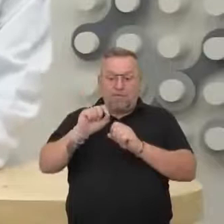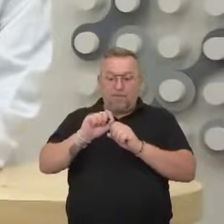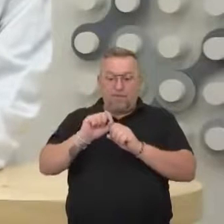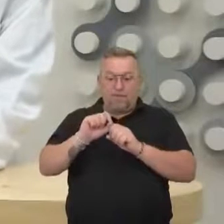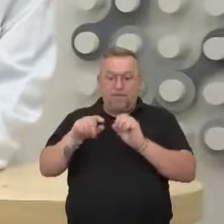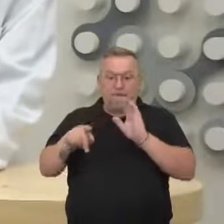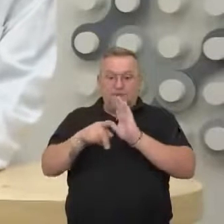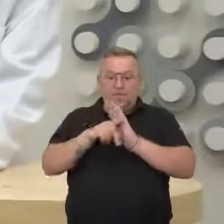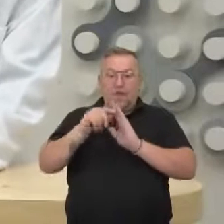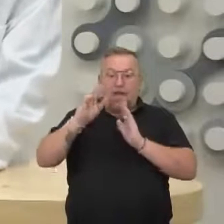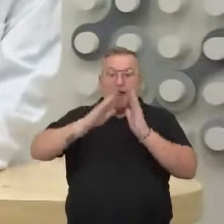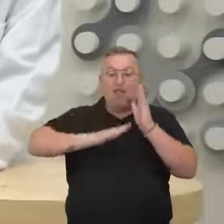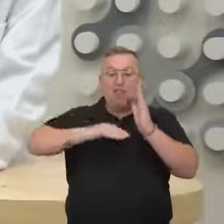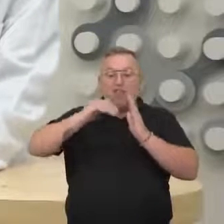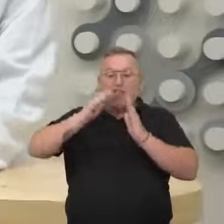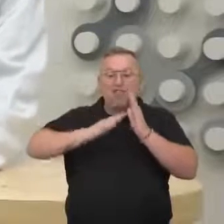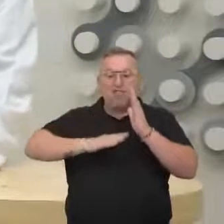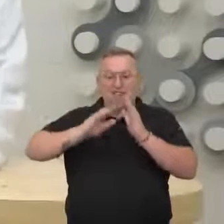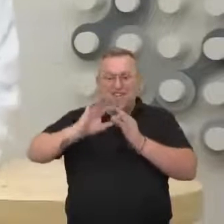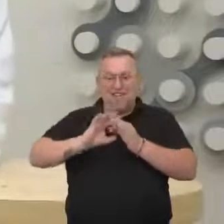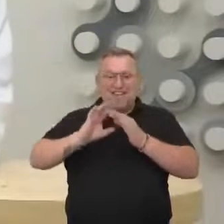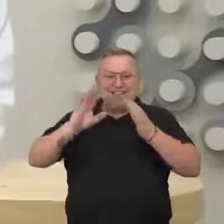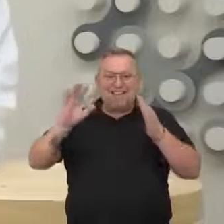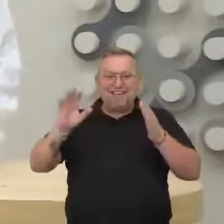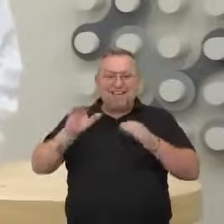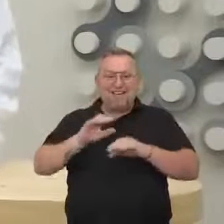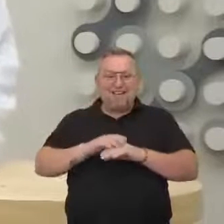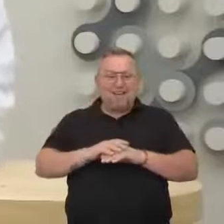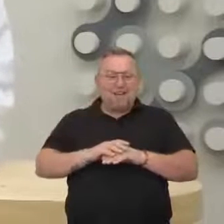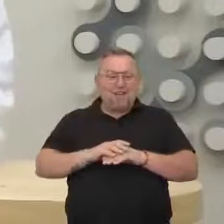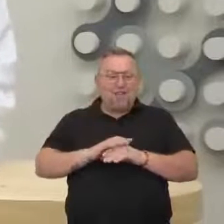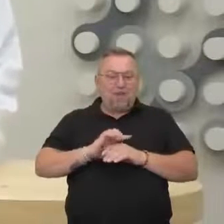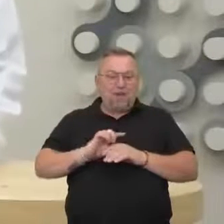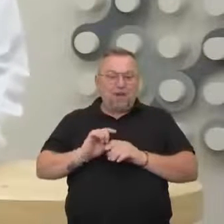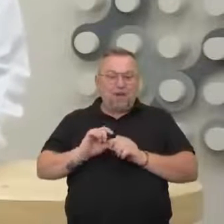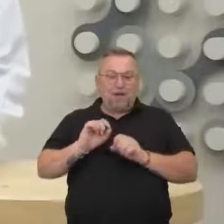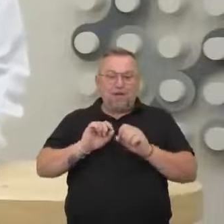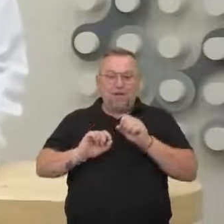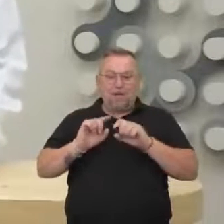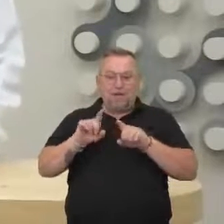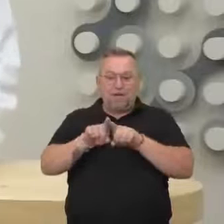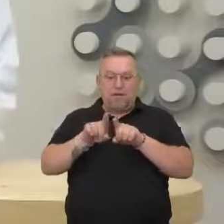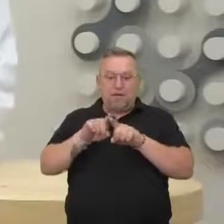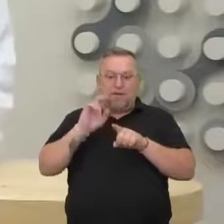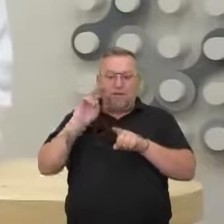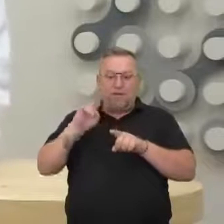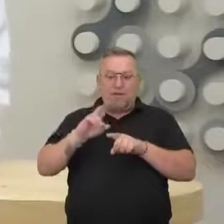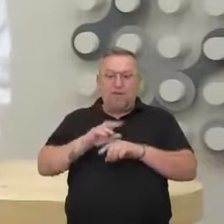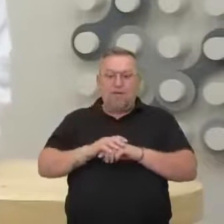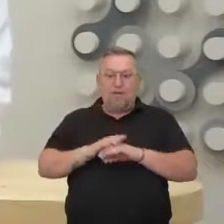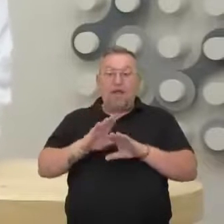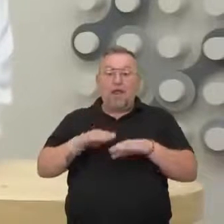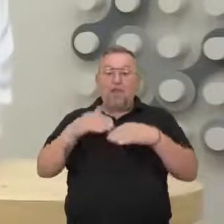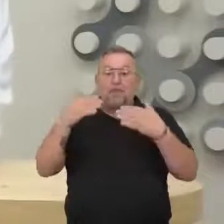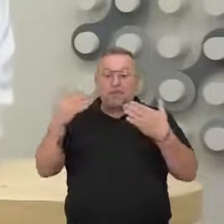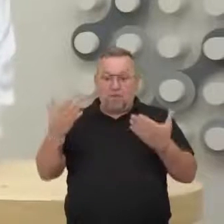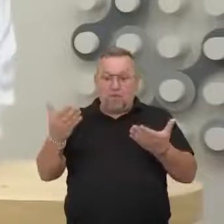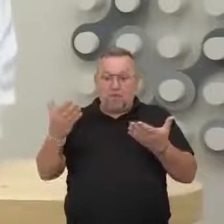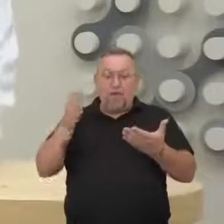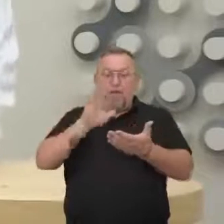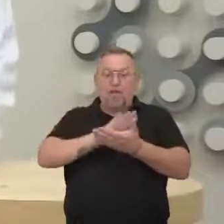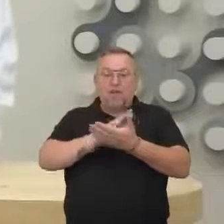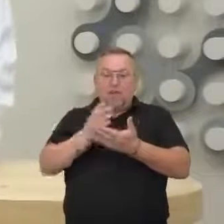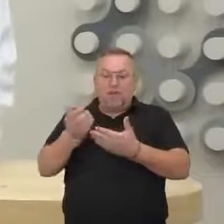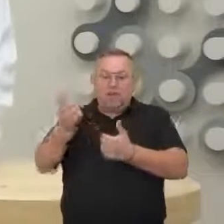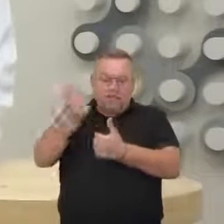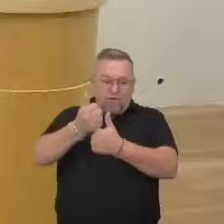concebido artisticamente, né, com toda a liberdade artística, porque falta o talento para fazer direitinho. Então, isso aqui